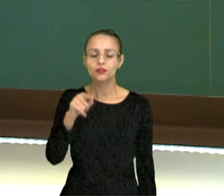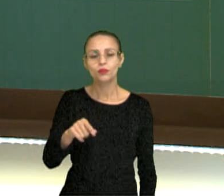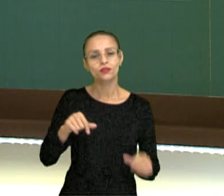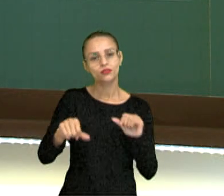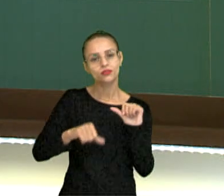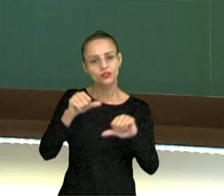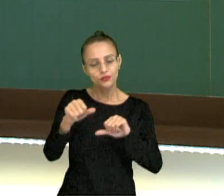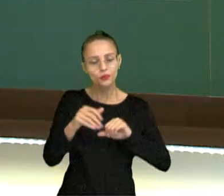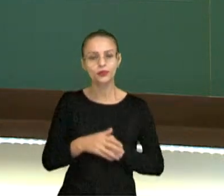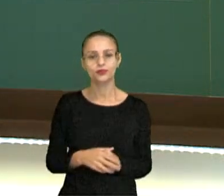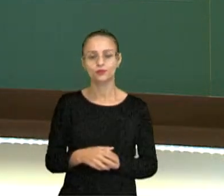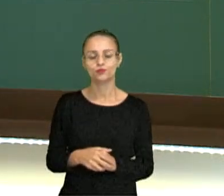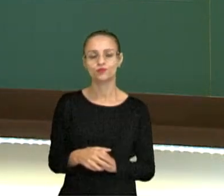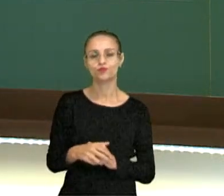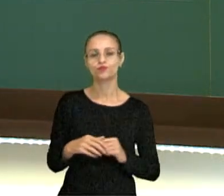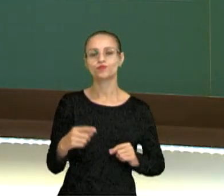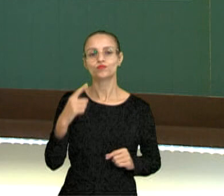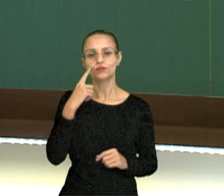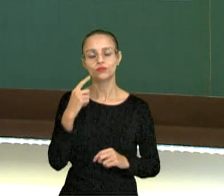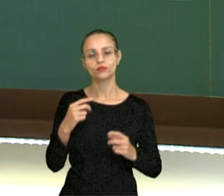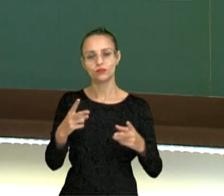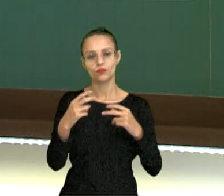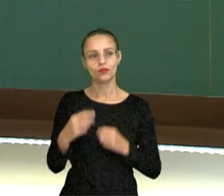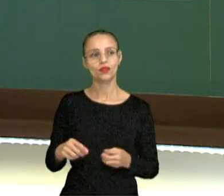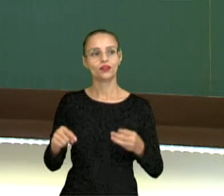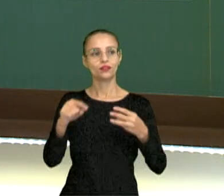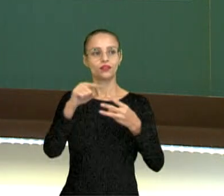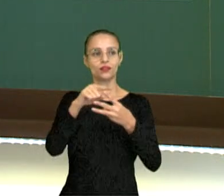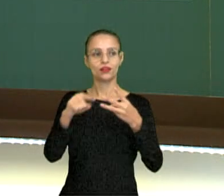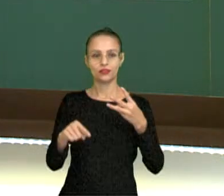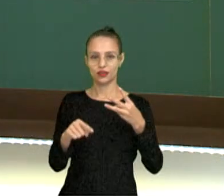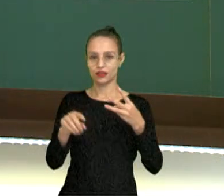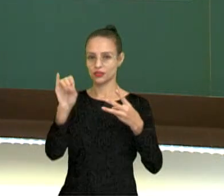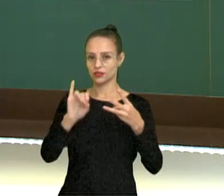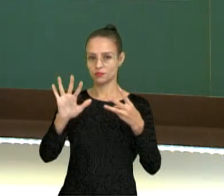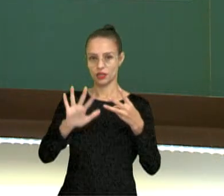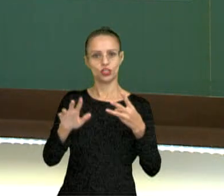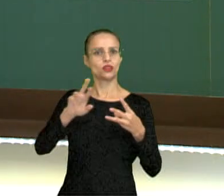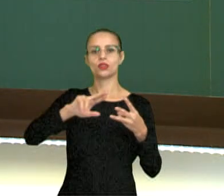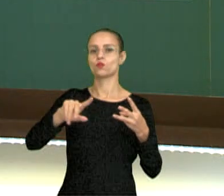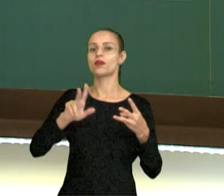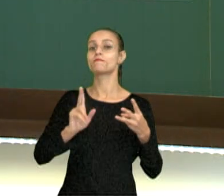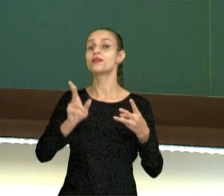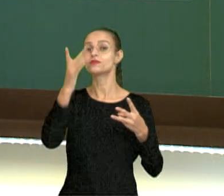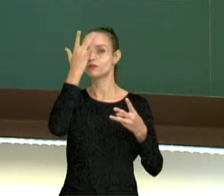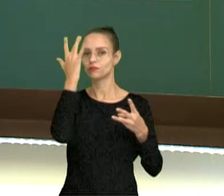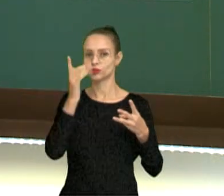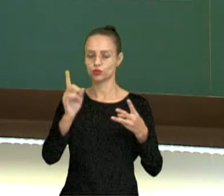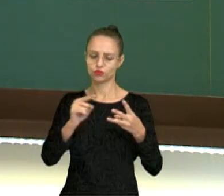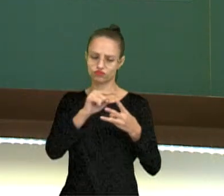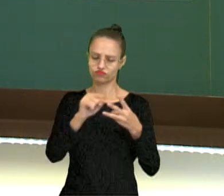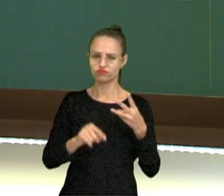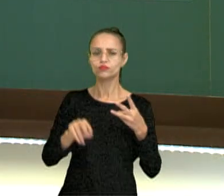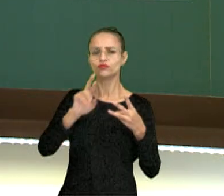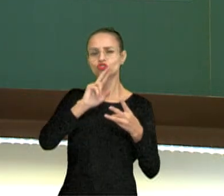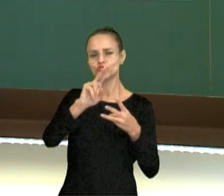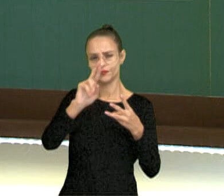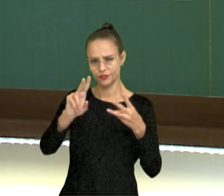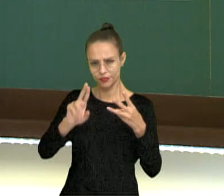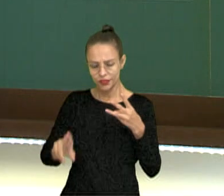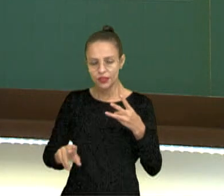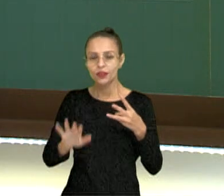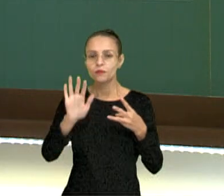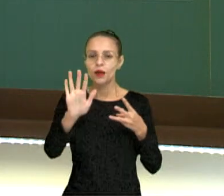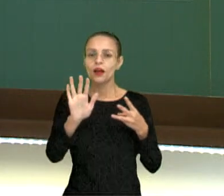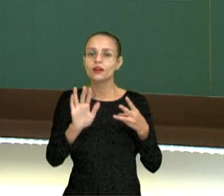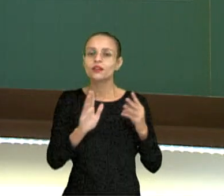transformação. Então reparem nessas três imagens. Não é a mesma pessoa. São pessoas distintas,